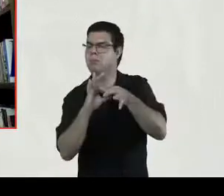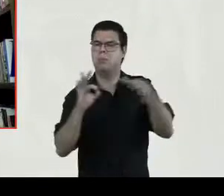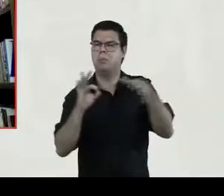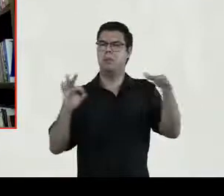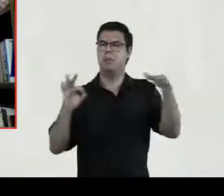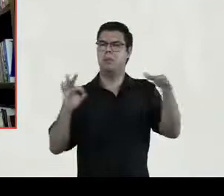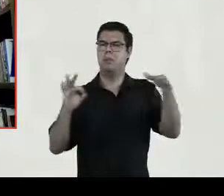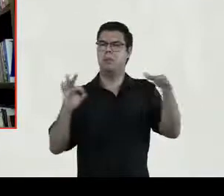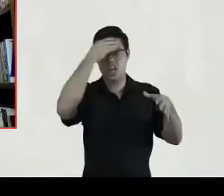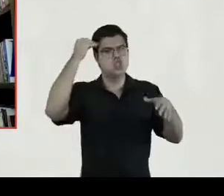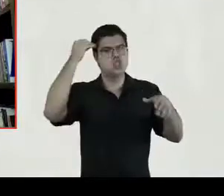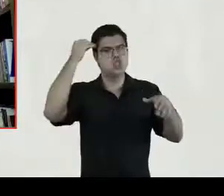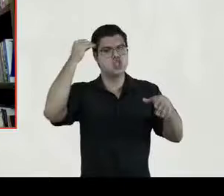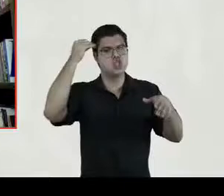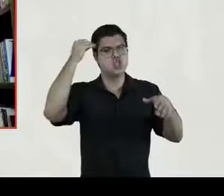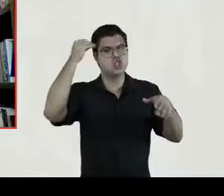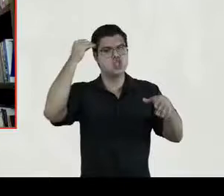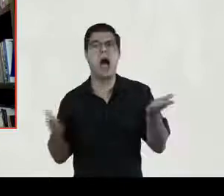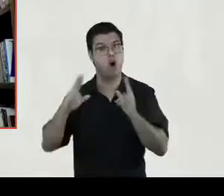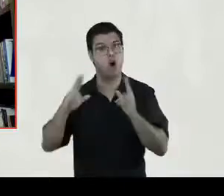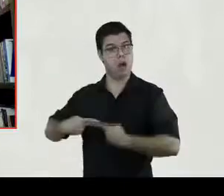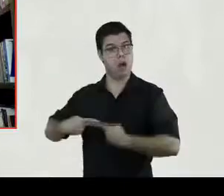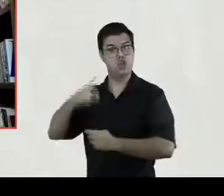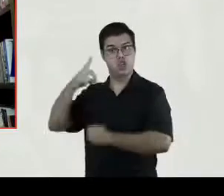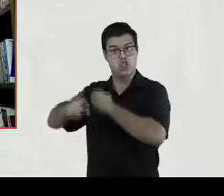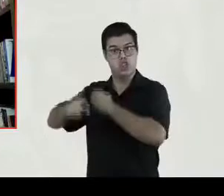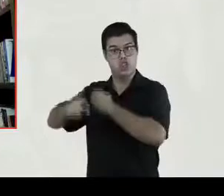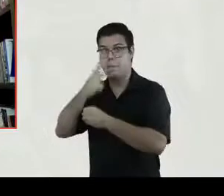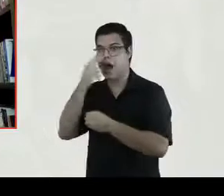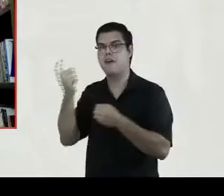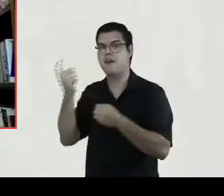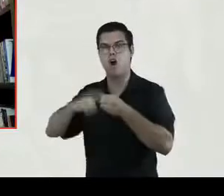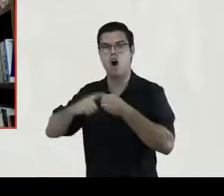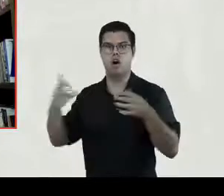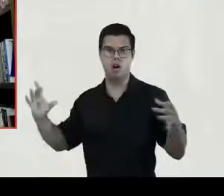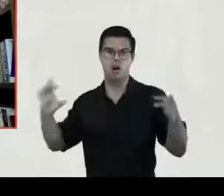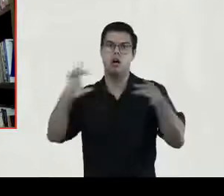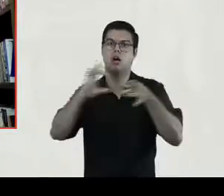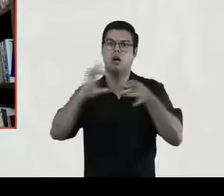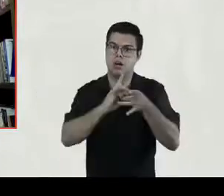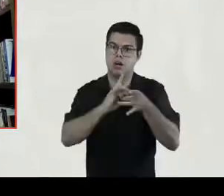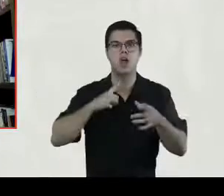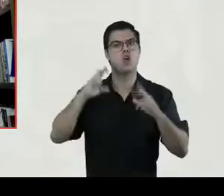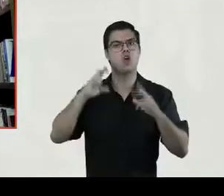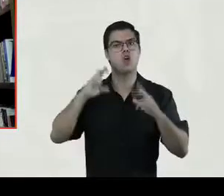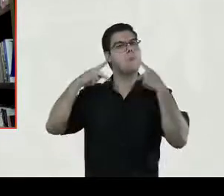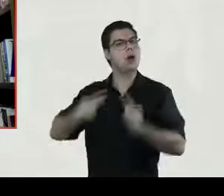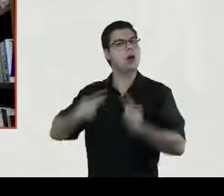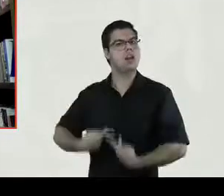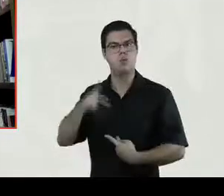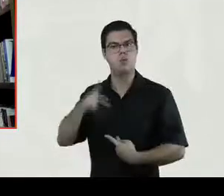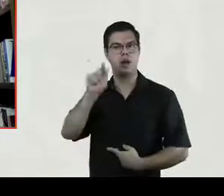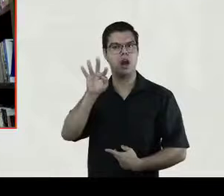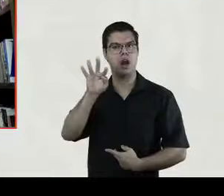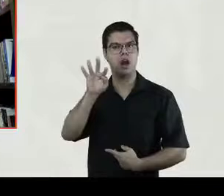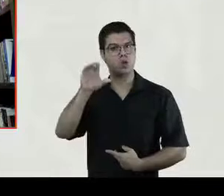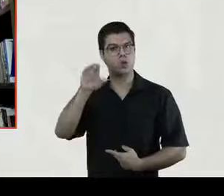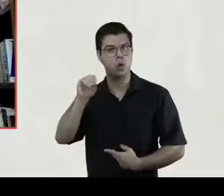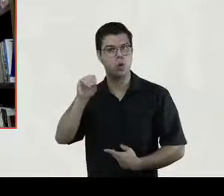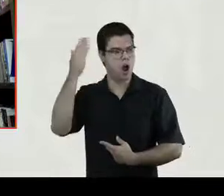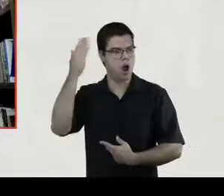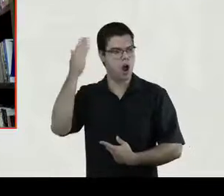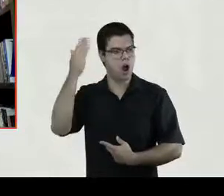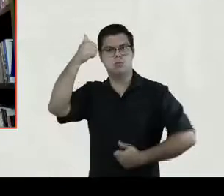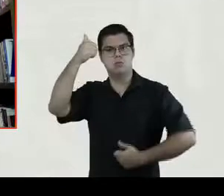digital recupera esse papel relevante a partir desse humanismo pragmático, que, como eu já mencionei aqui no início,